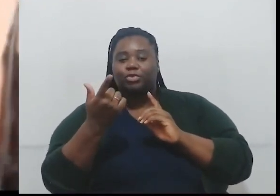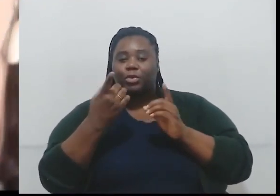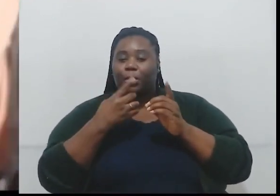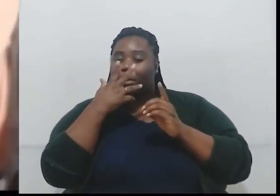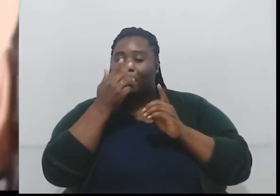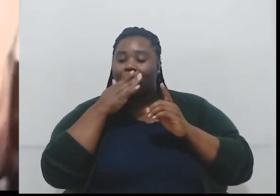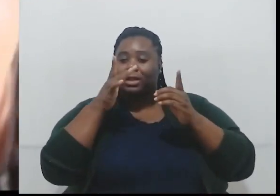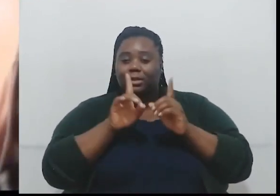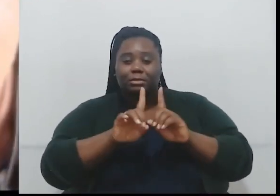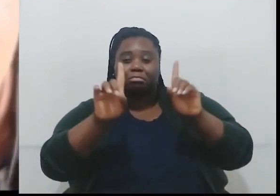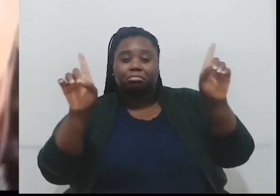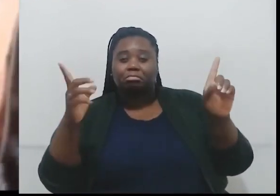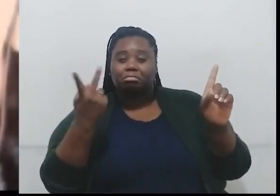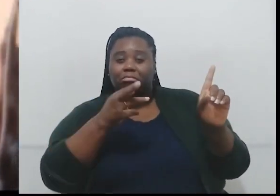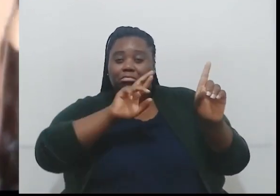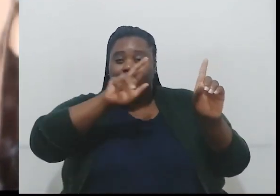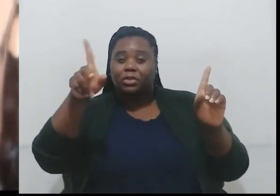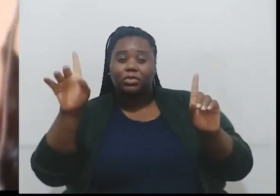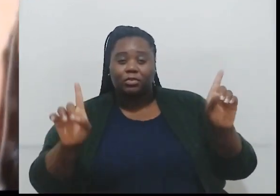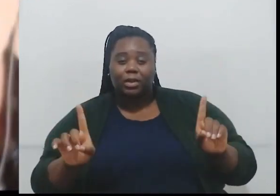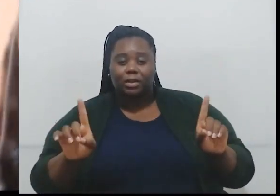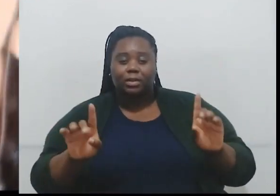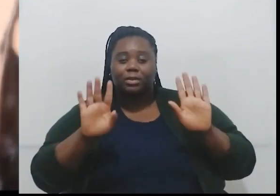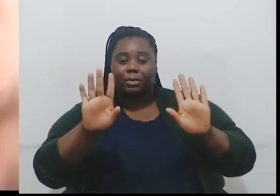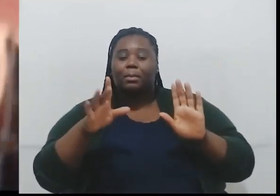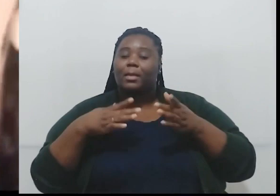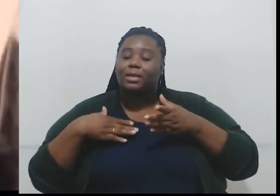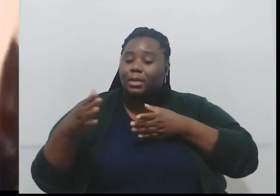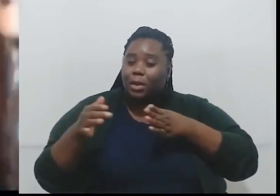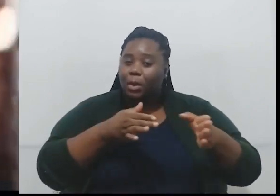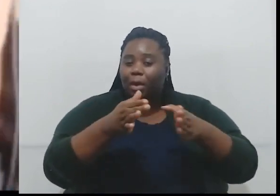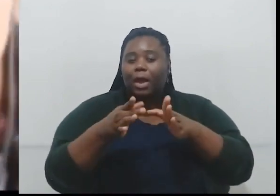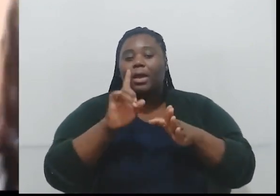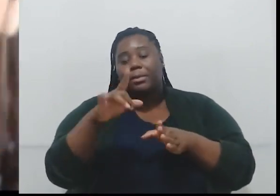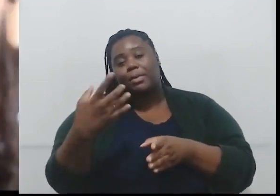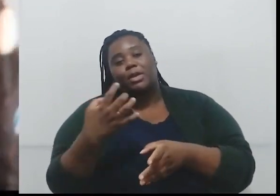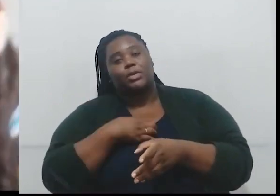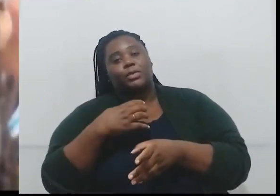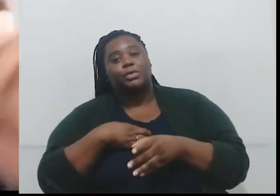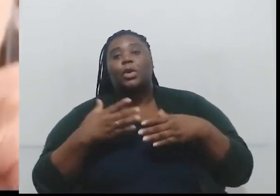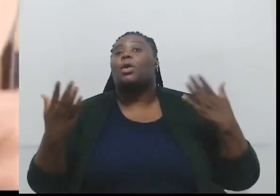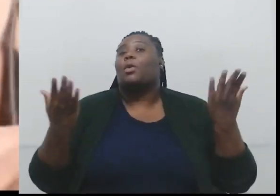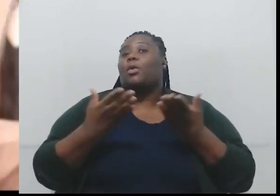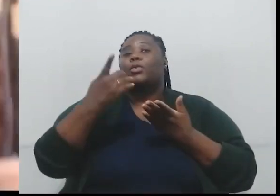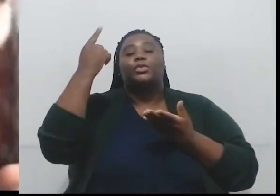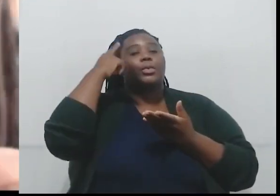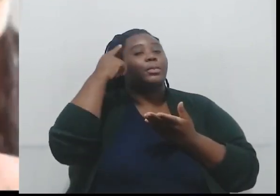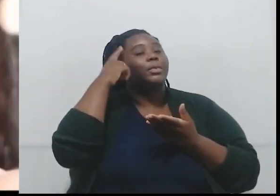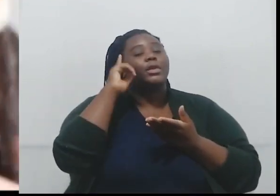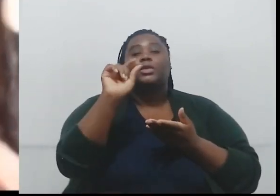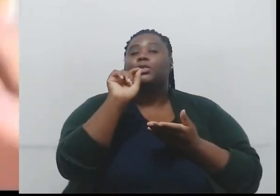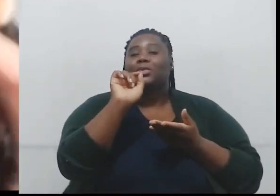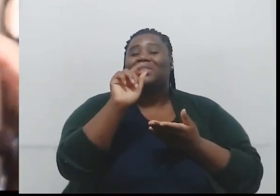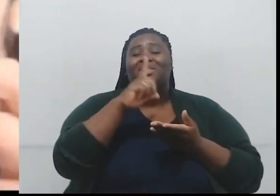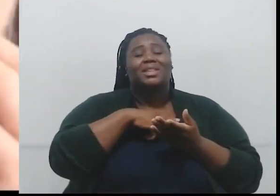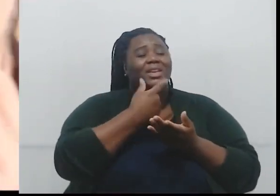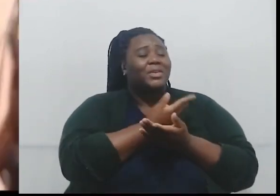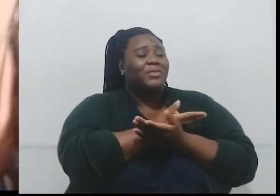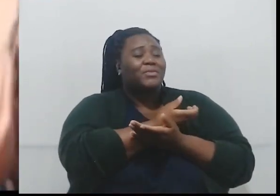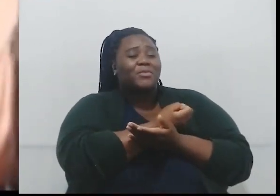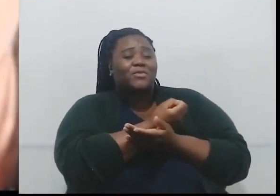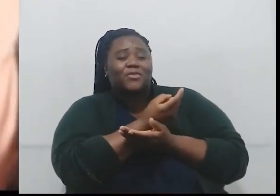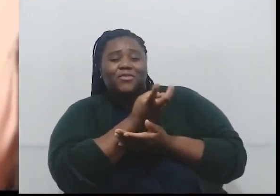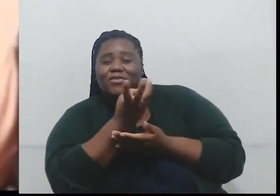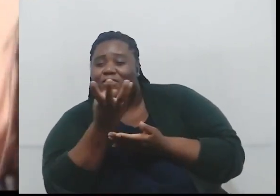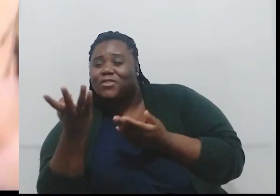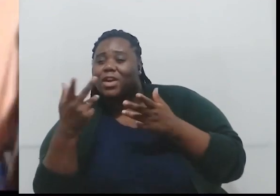é da trajetória. Sabe, hoje eu acho assim, tem muita coisa complexa para a gente começar a